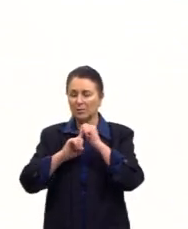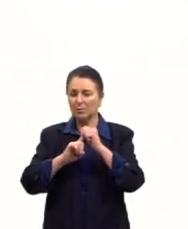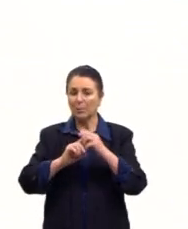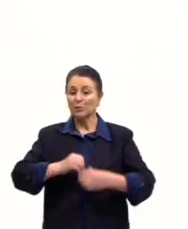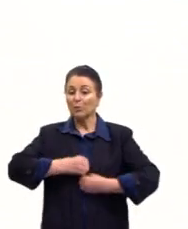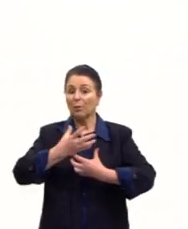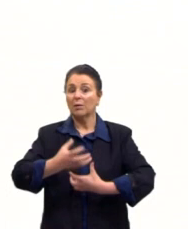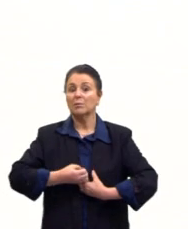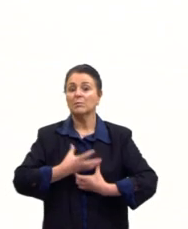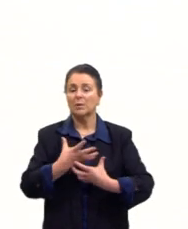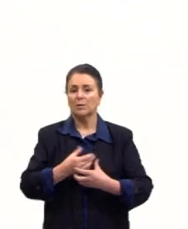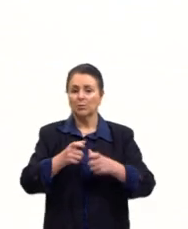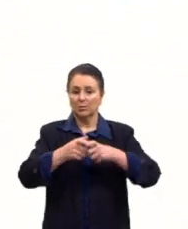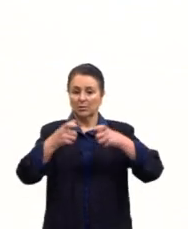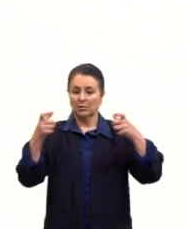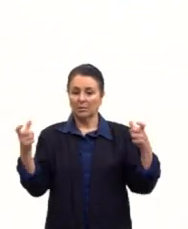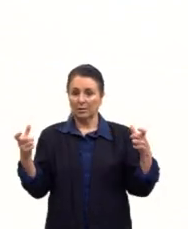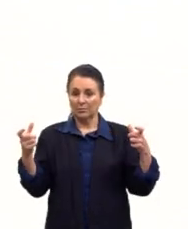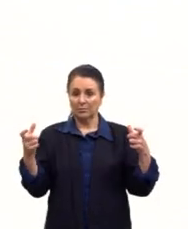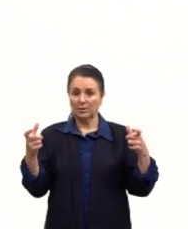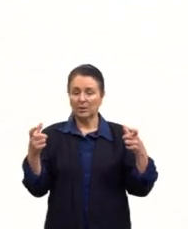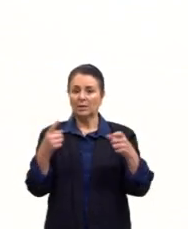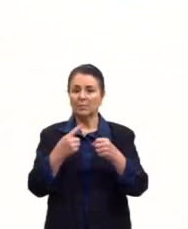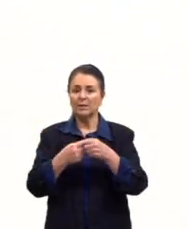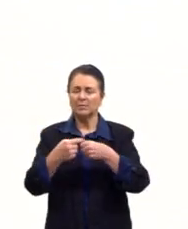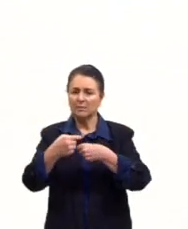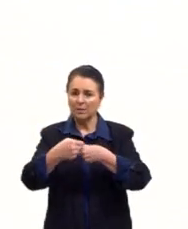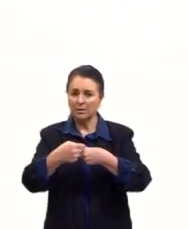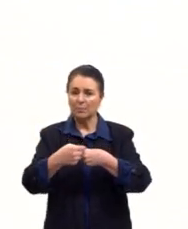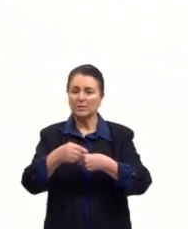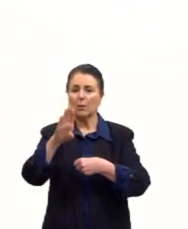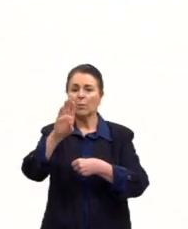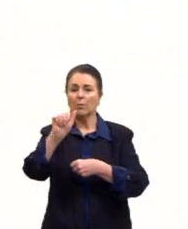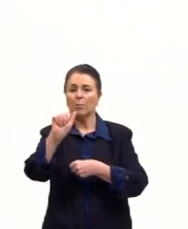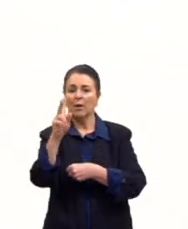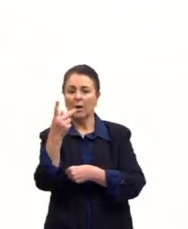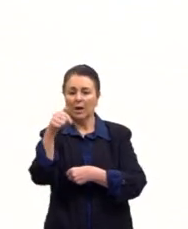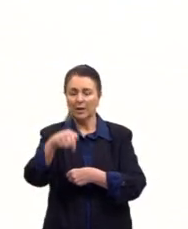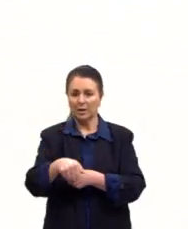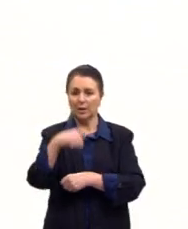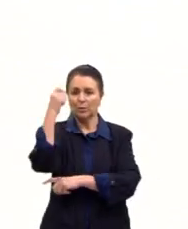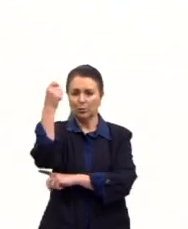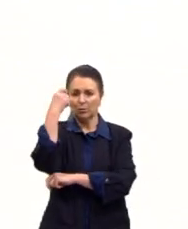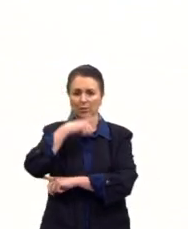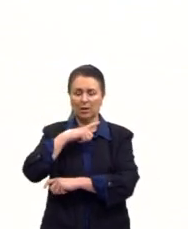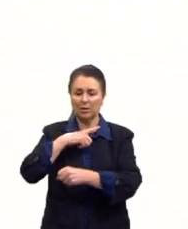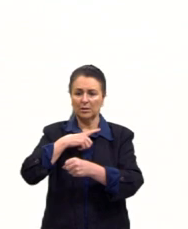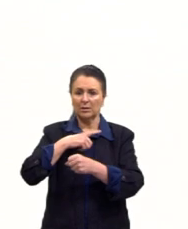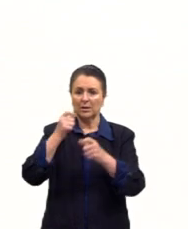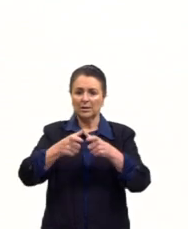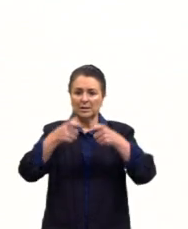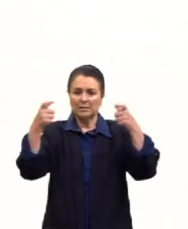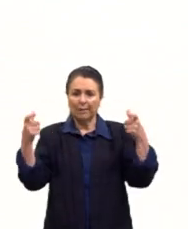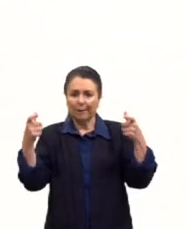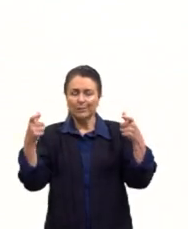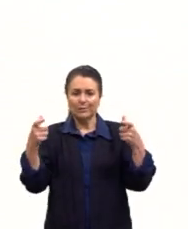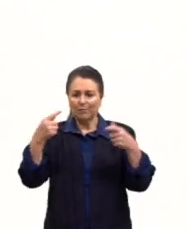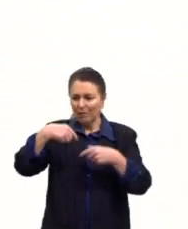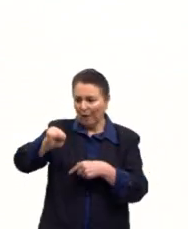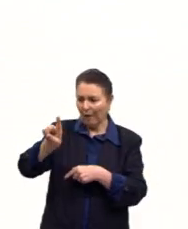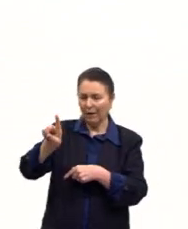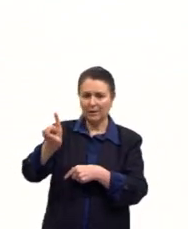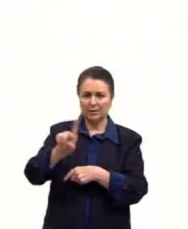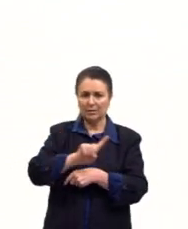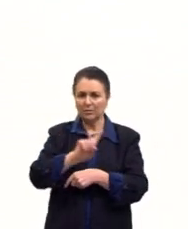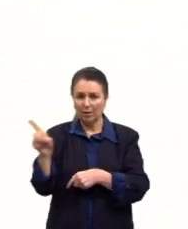expressões né de intensidade alguma coisa para nós por exemplo é o bar serve para tudo intensidade dizer que vai ou não